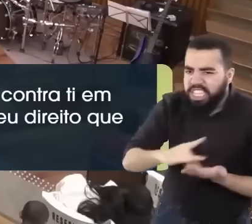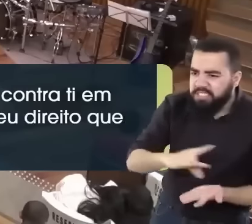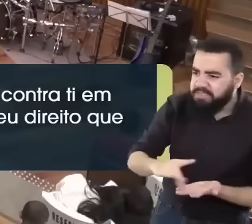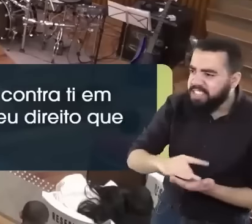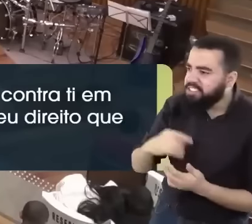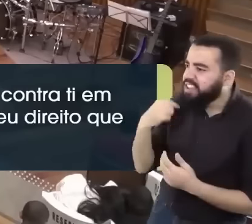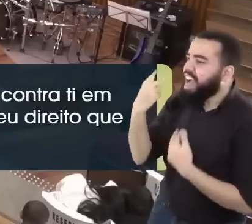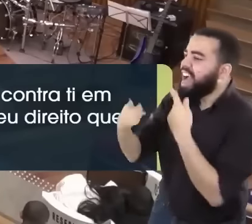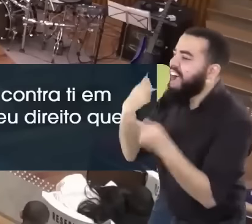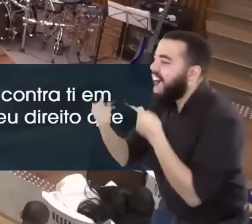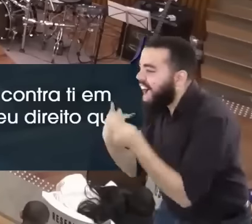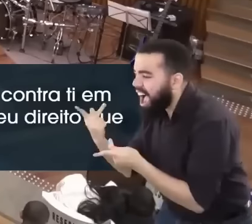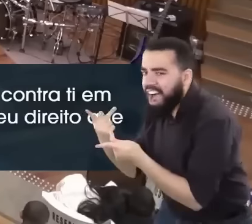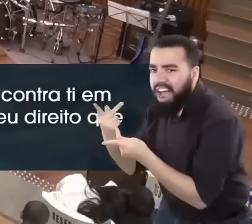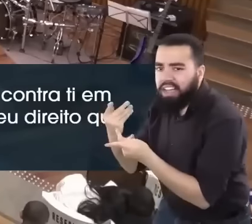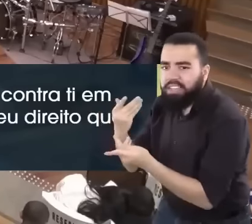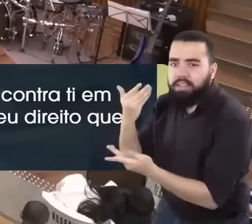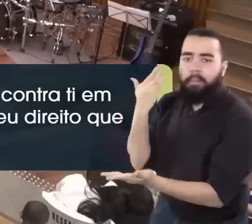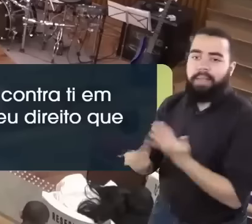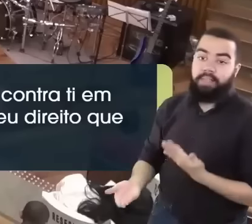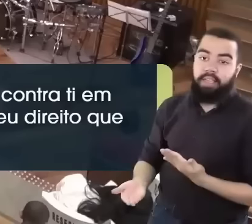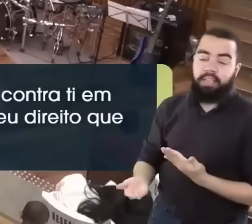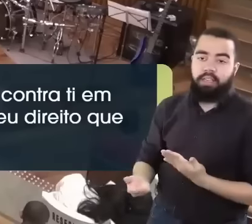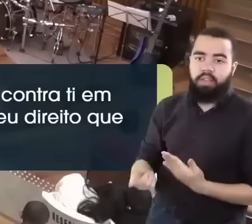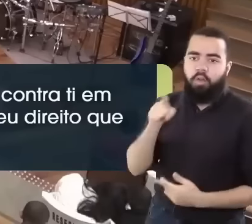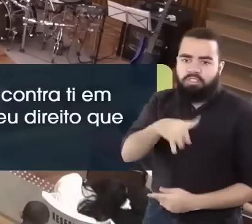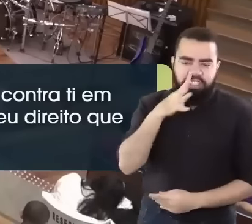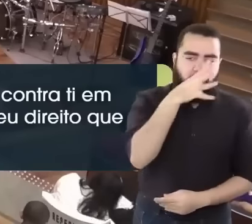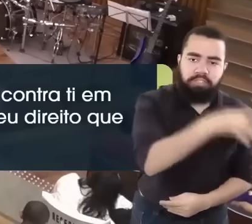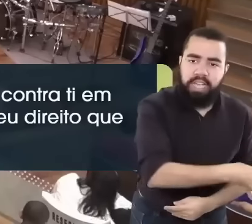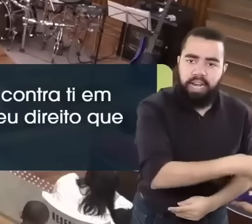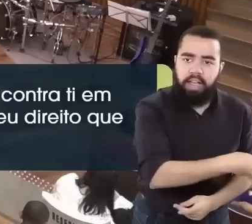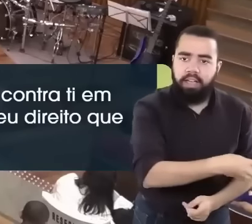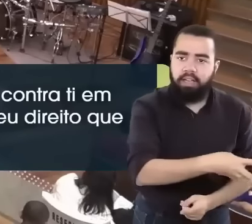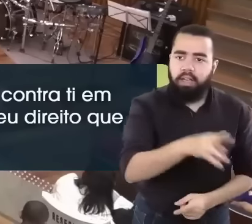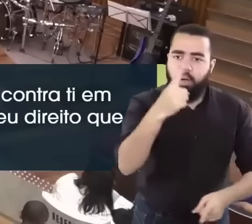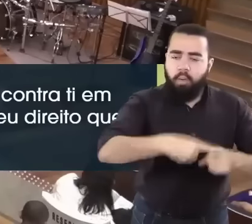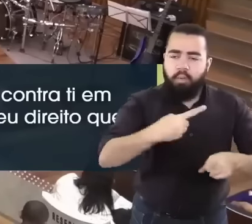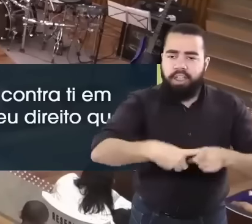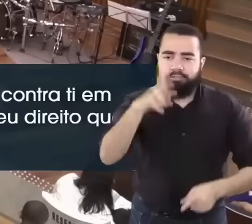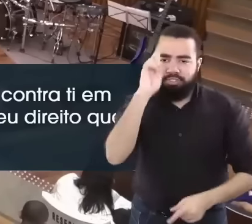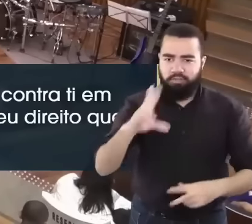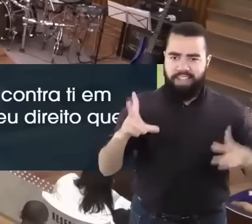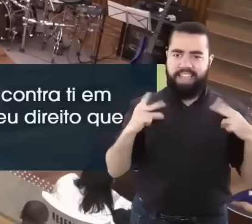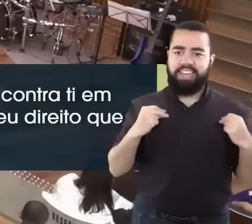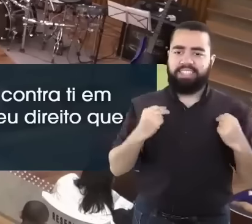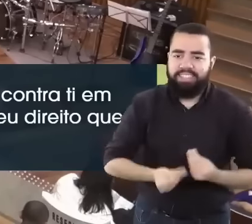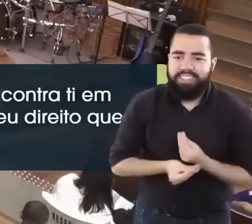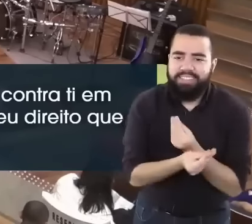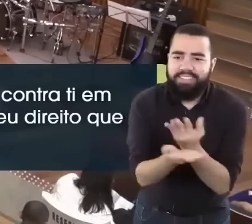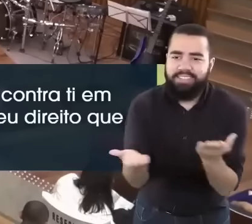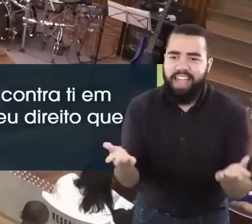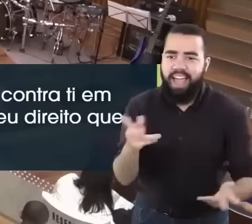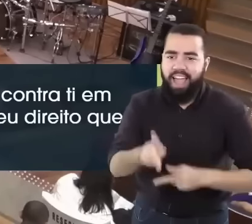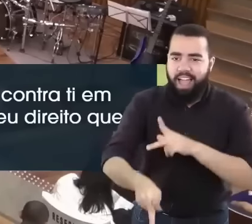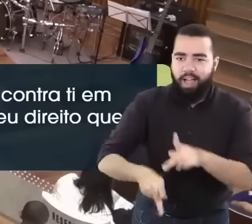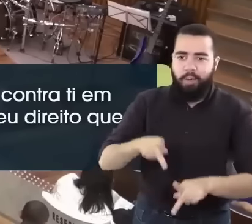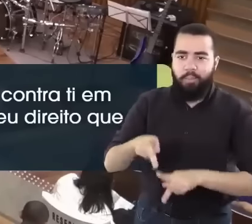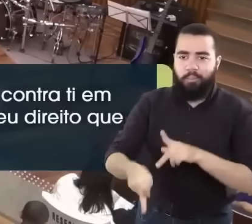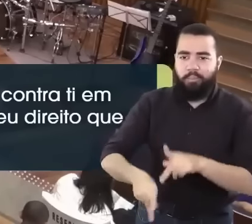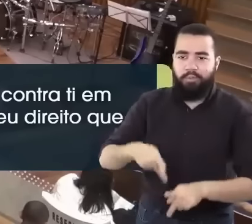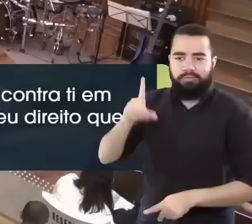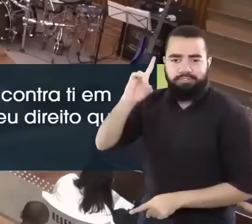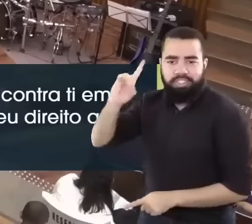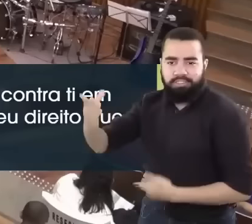juízo tu a condenarás esta é a herança dos servos do Senhor e o seu